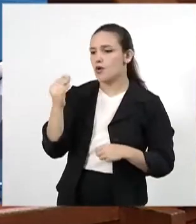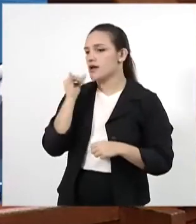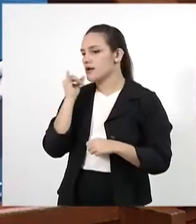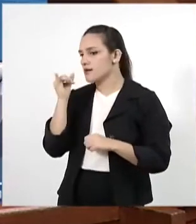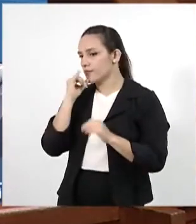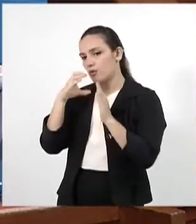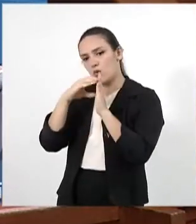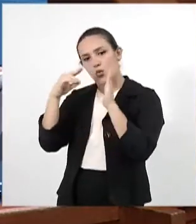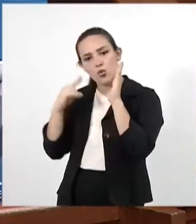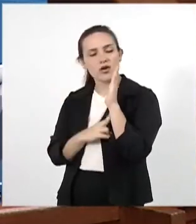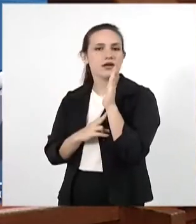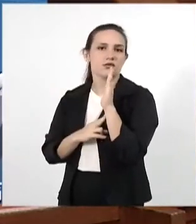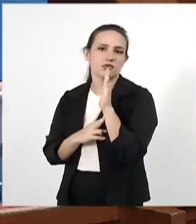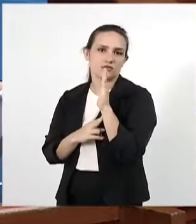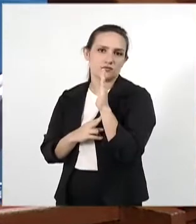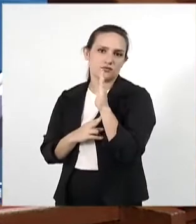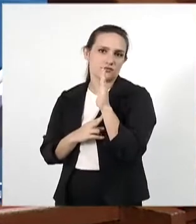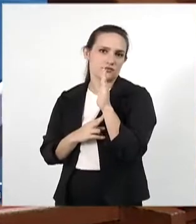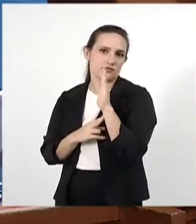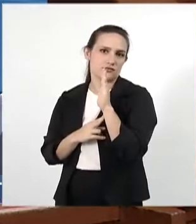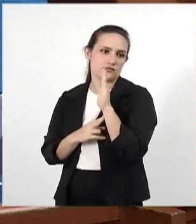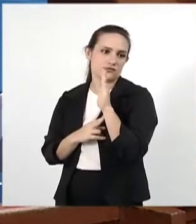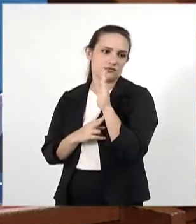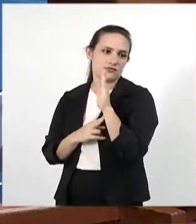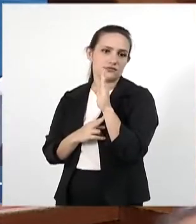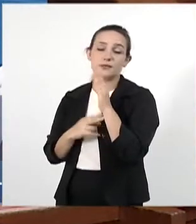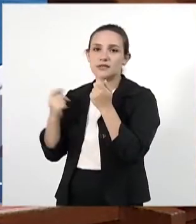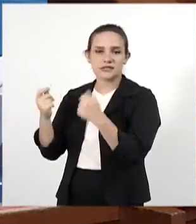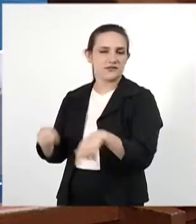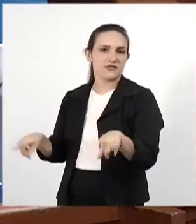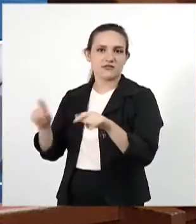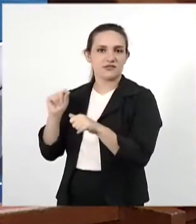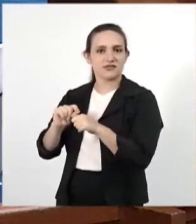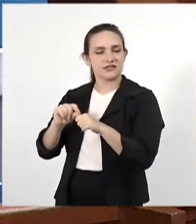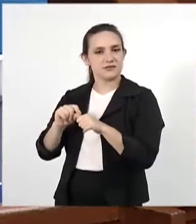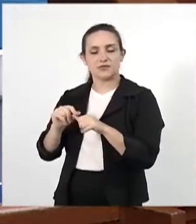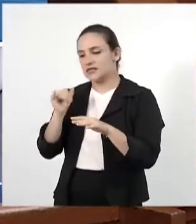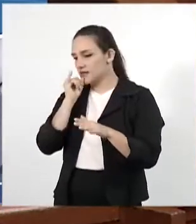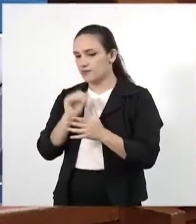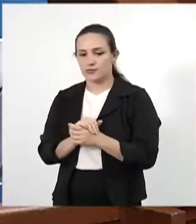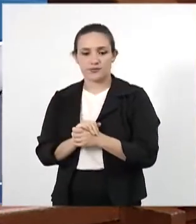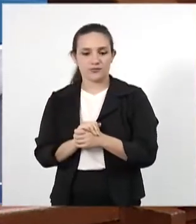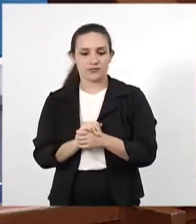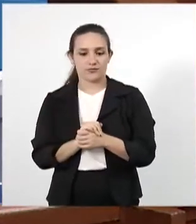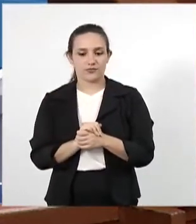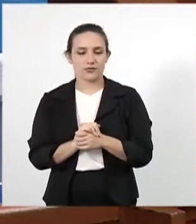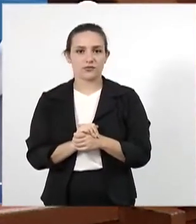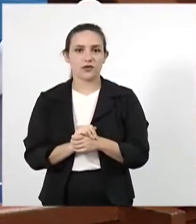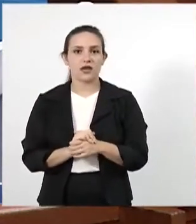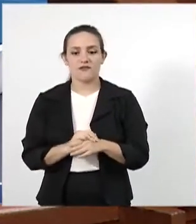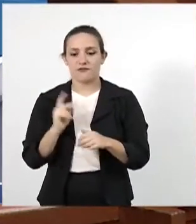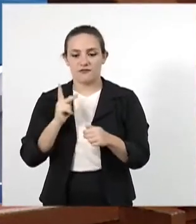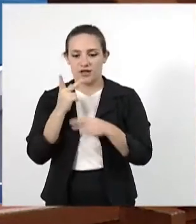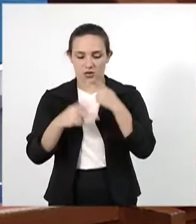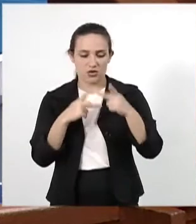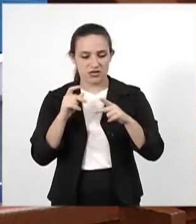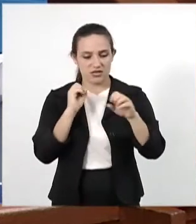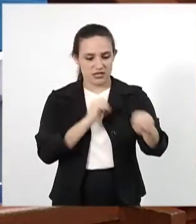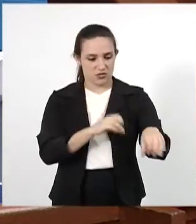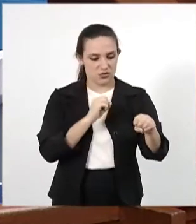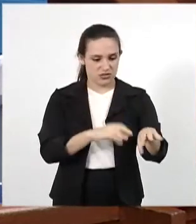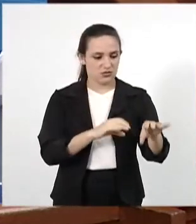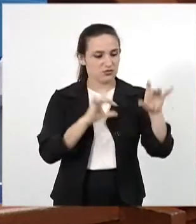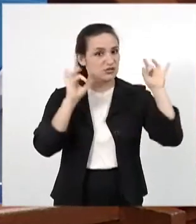curricular dispensada à prova objetiva. Colocou a educação especial e, da mesma forma, a